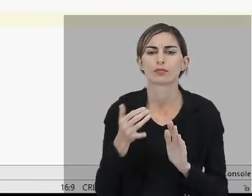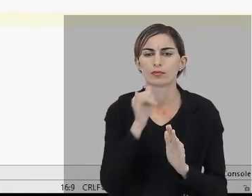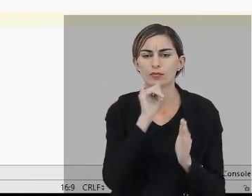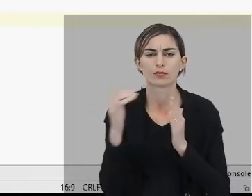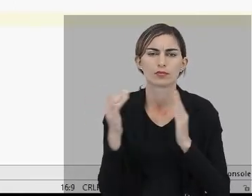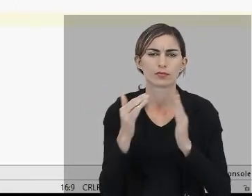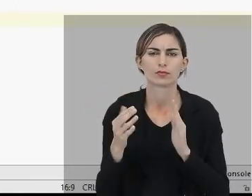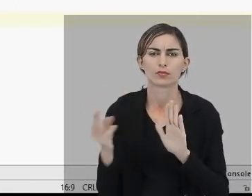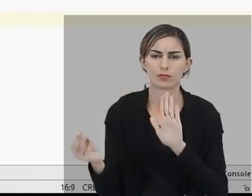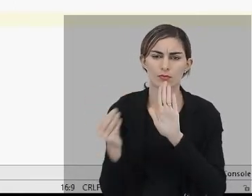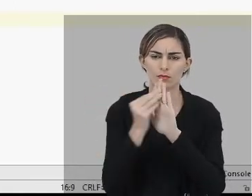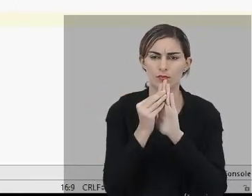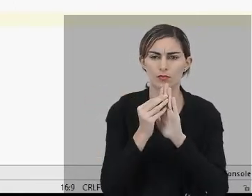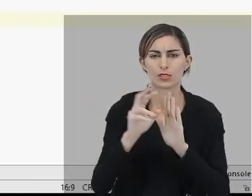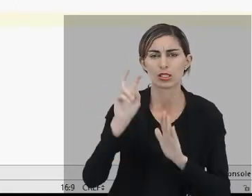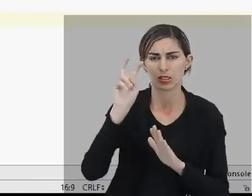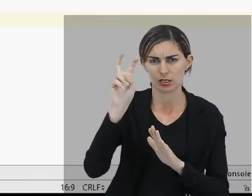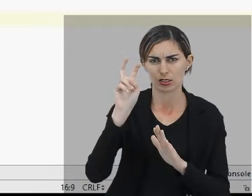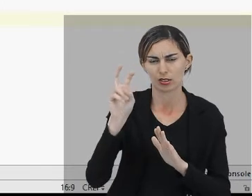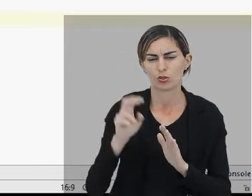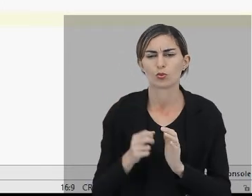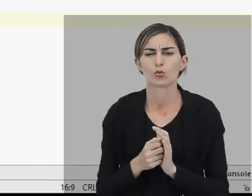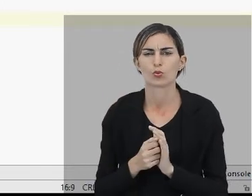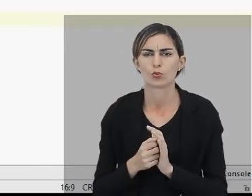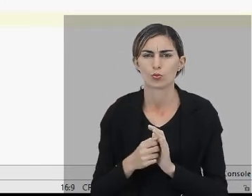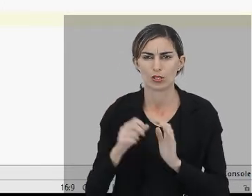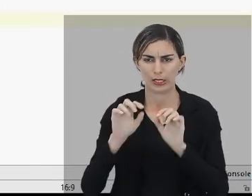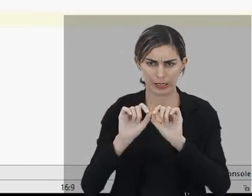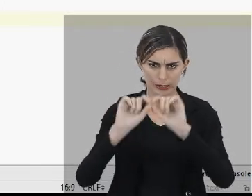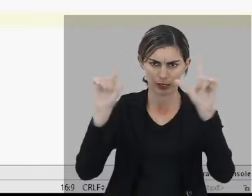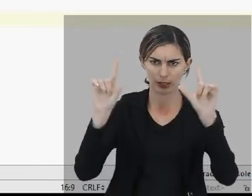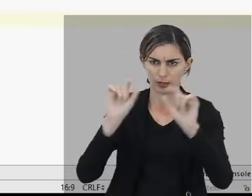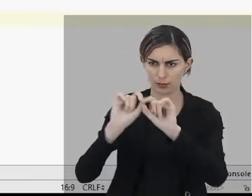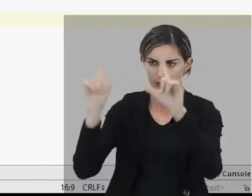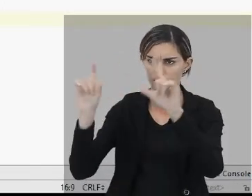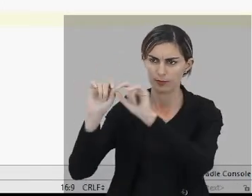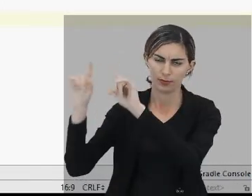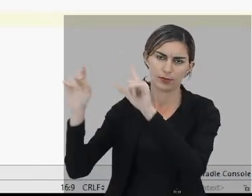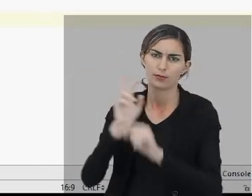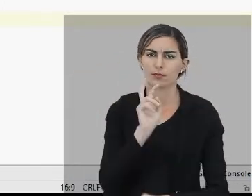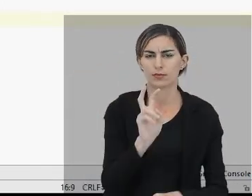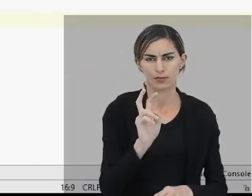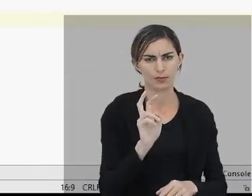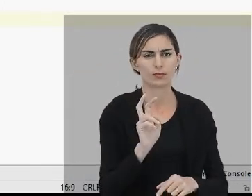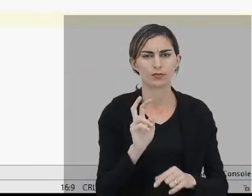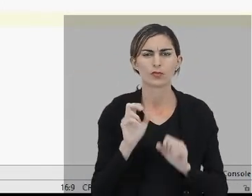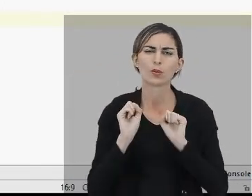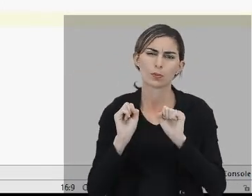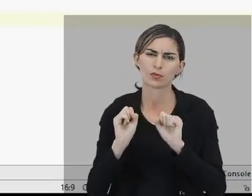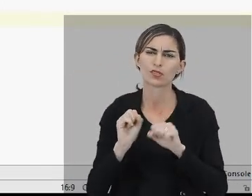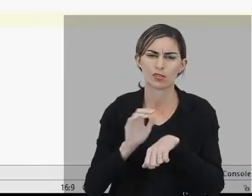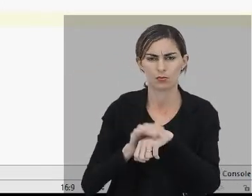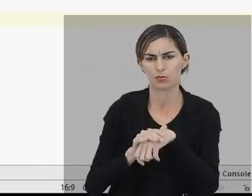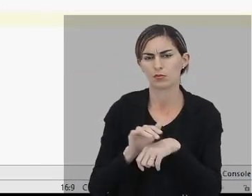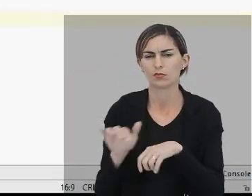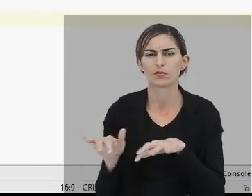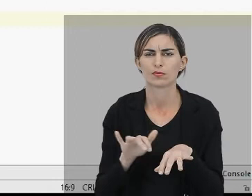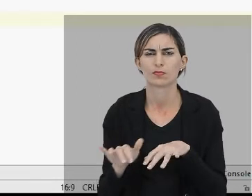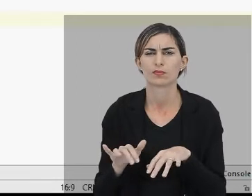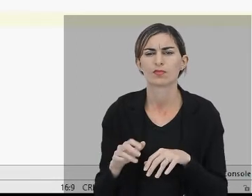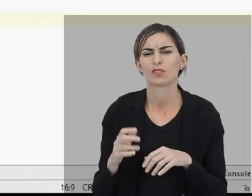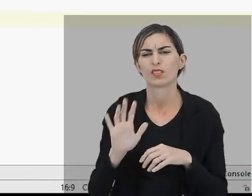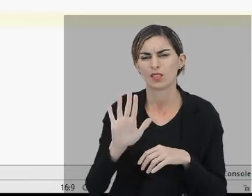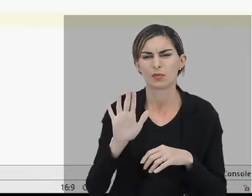exemplo, colocar 5 botões na minha tela. Eu poderia colocar isso manualmente,